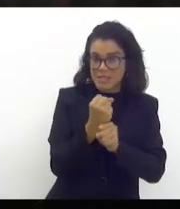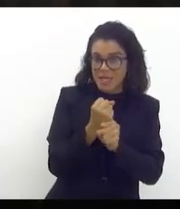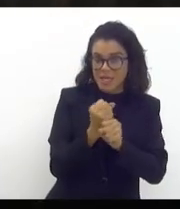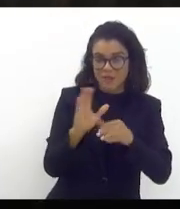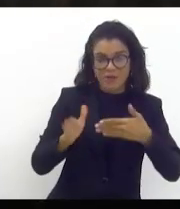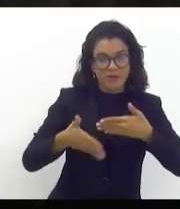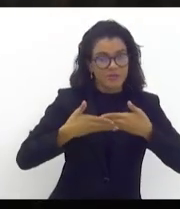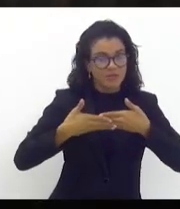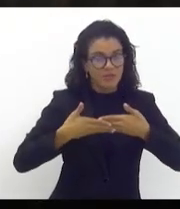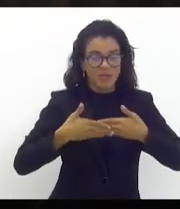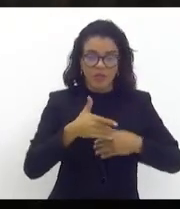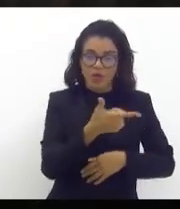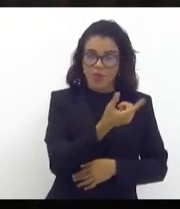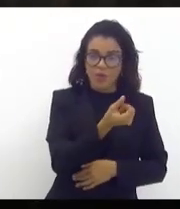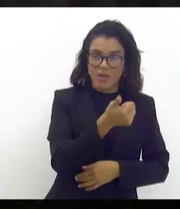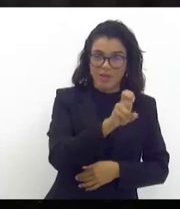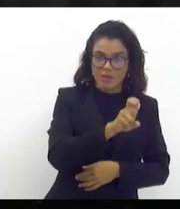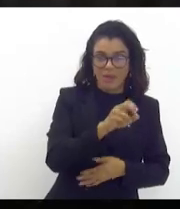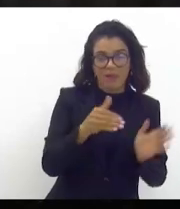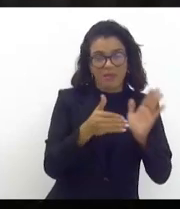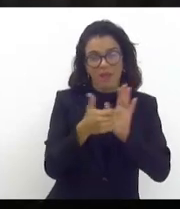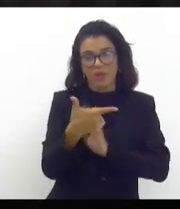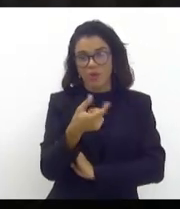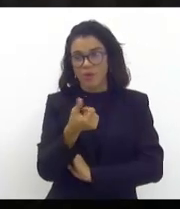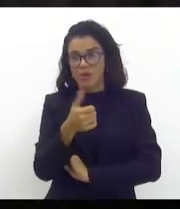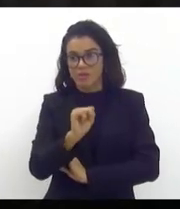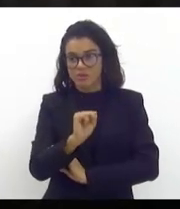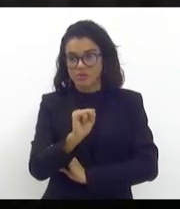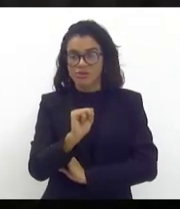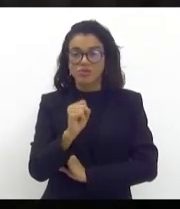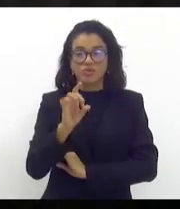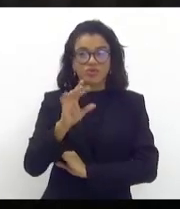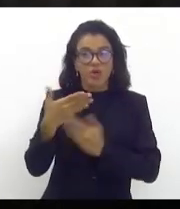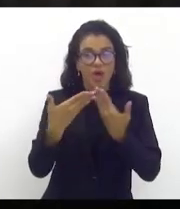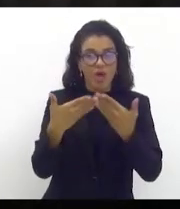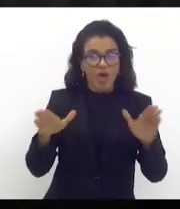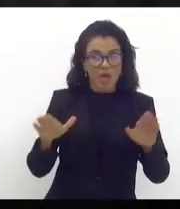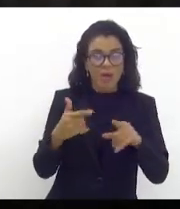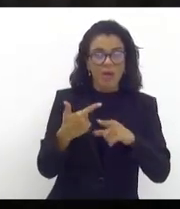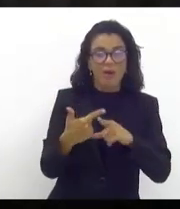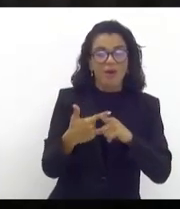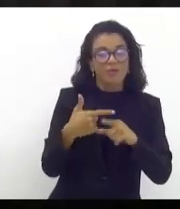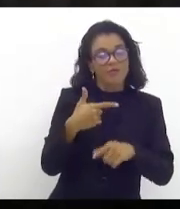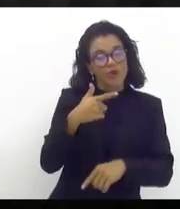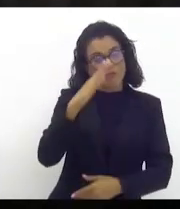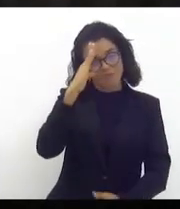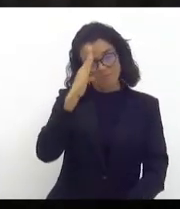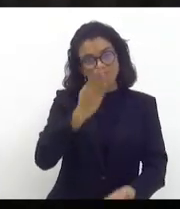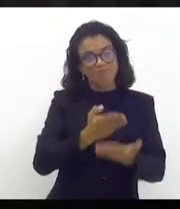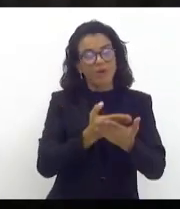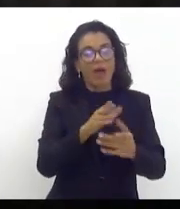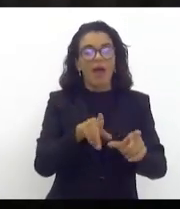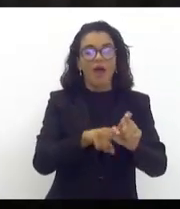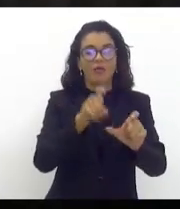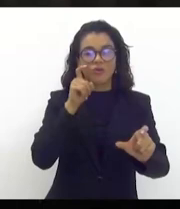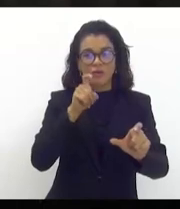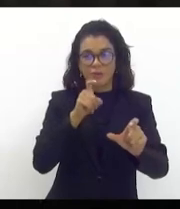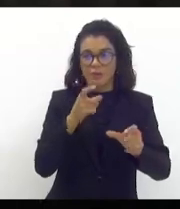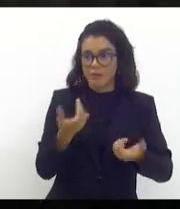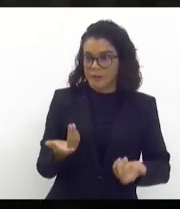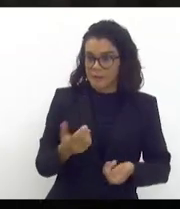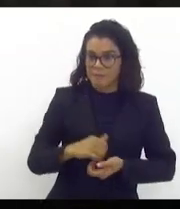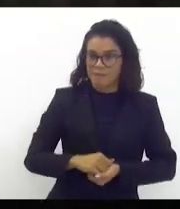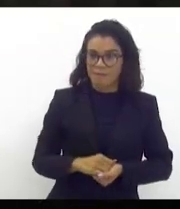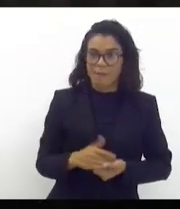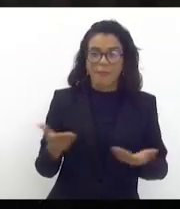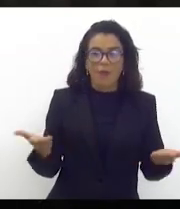de 2015 a 2018, e só reabriu porque foi reconhecida a sua autonomia e o pagamento dos duodécimos. Ou seja, hoje